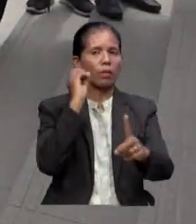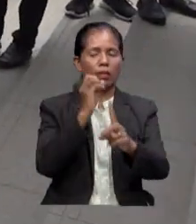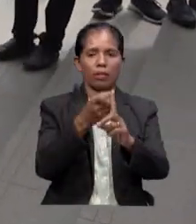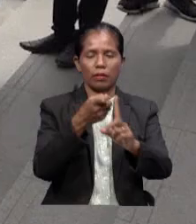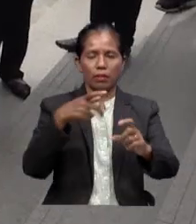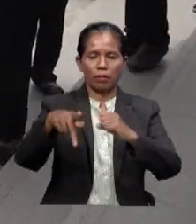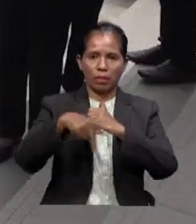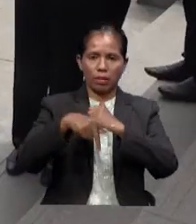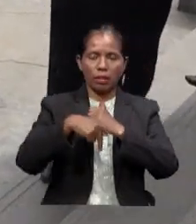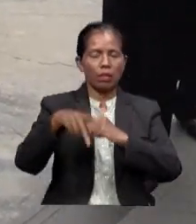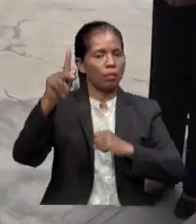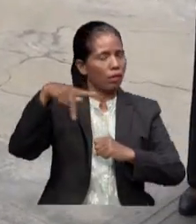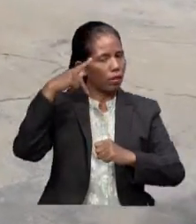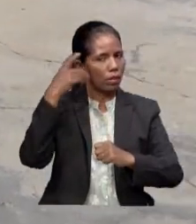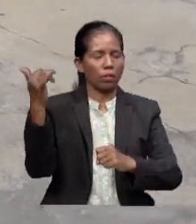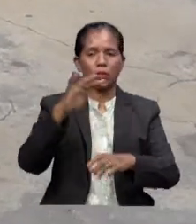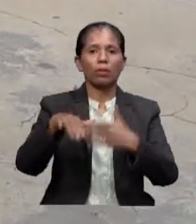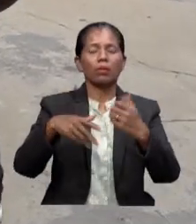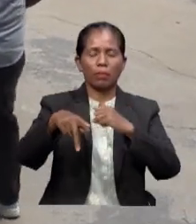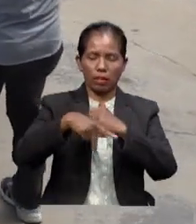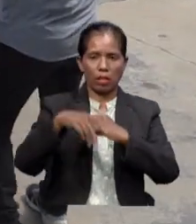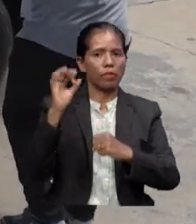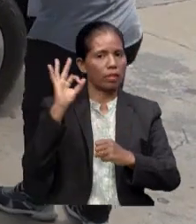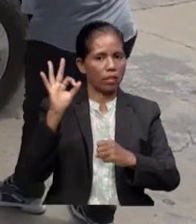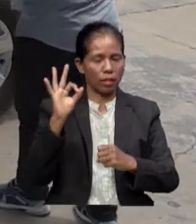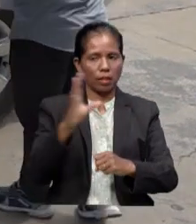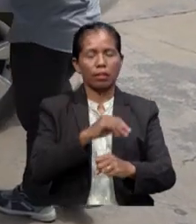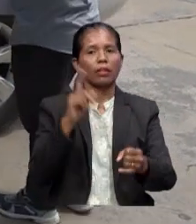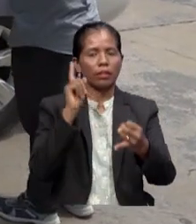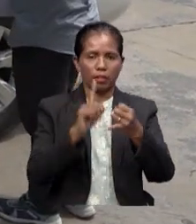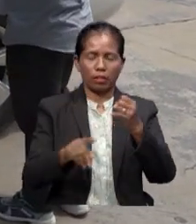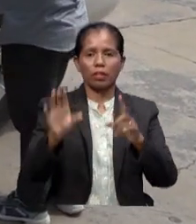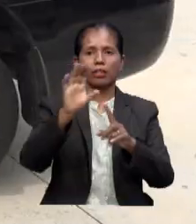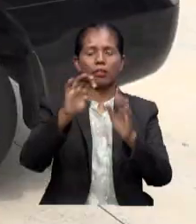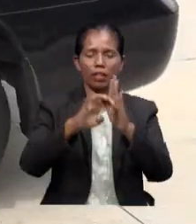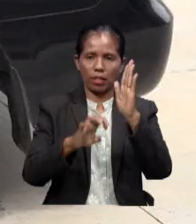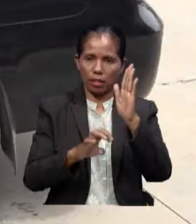partido político hotu, inclui partido Fretilin, badala ikus nian, molok sefe estado